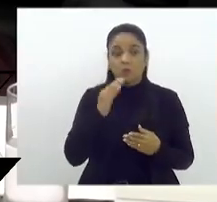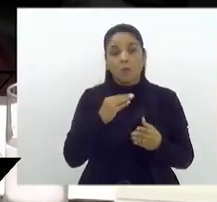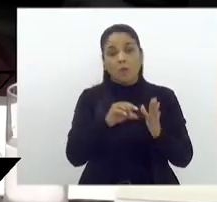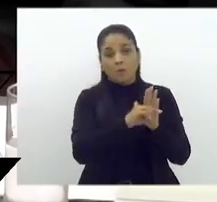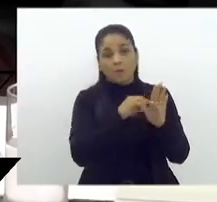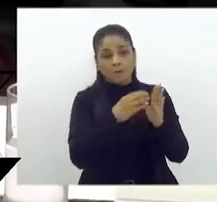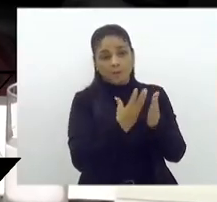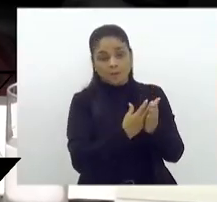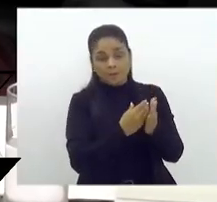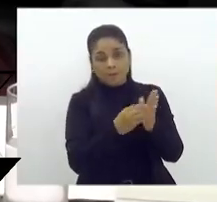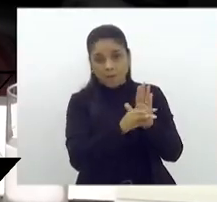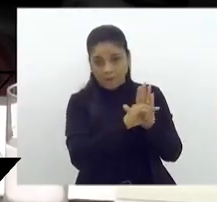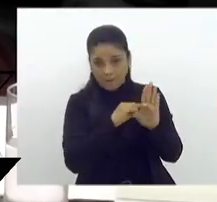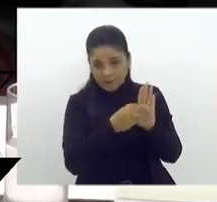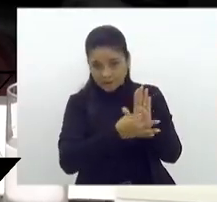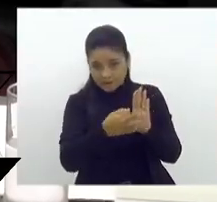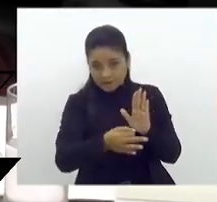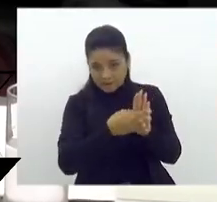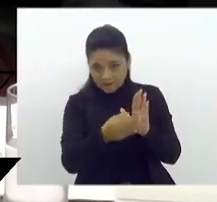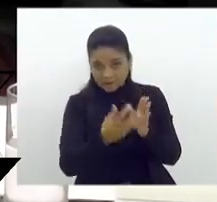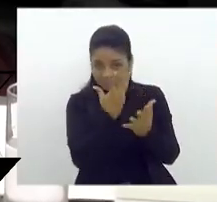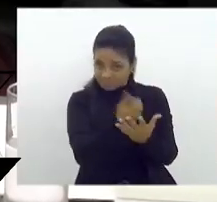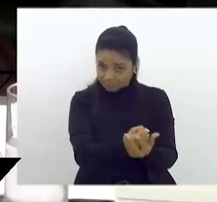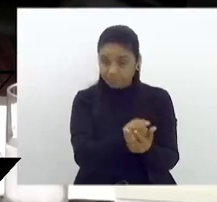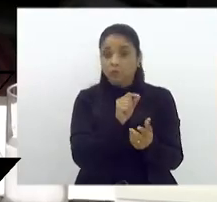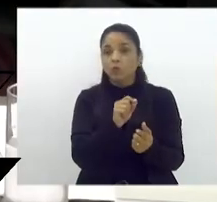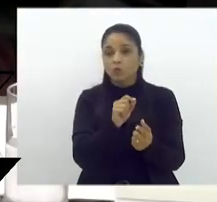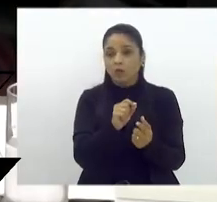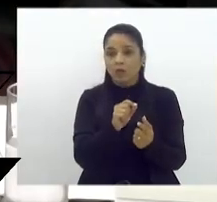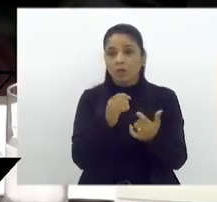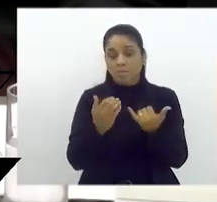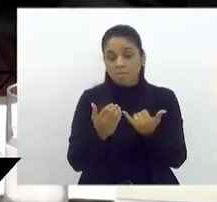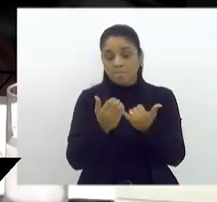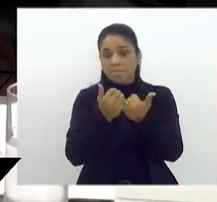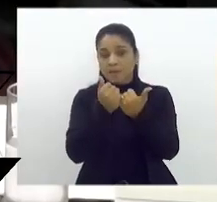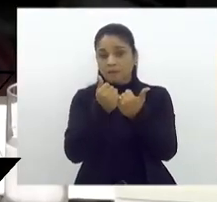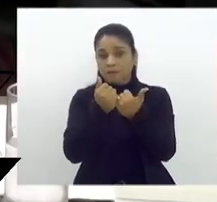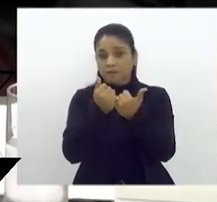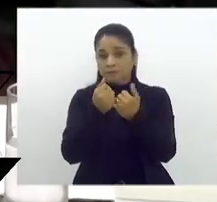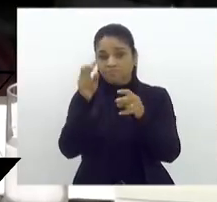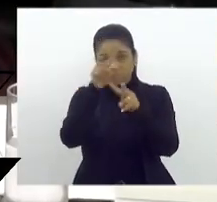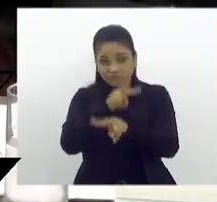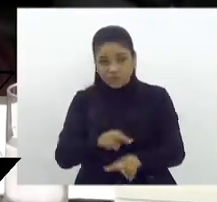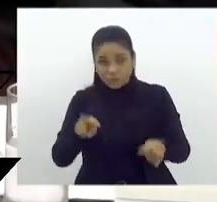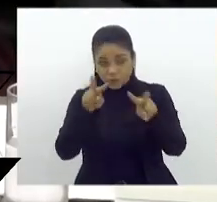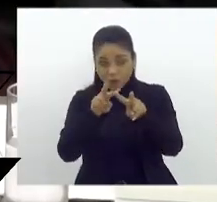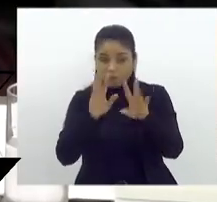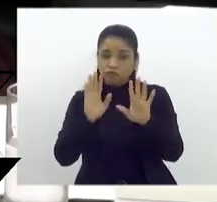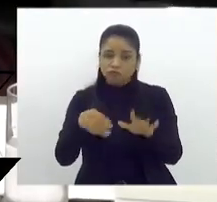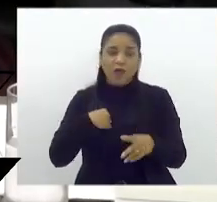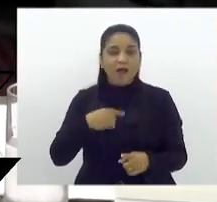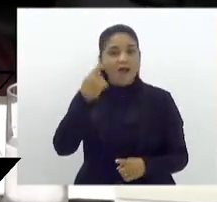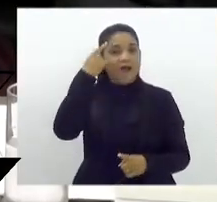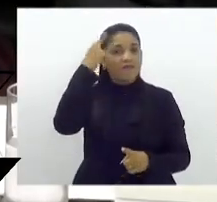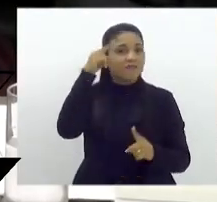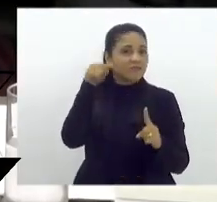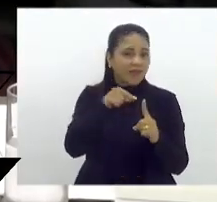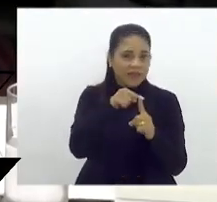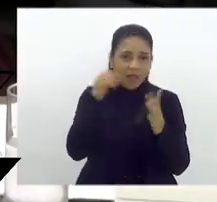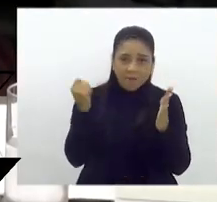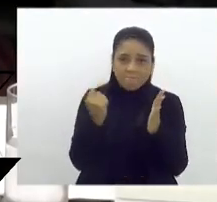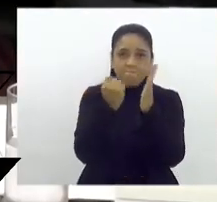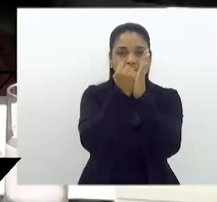Porque quando bota patrimônio material, para mim já está salvaguardado que é a ideia, a marca,